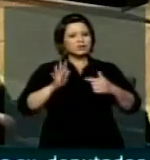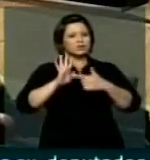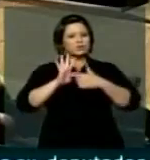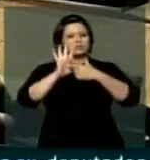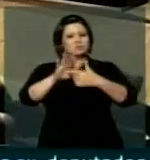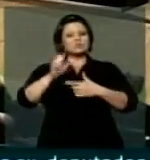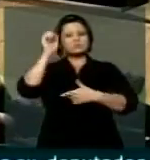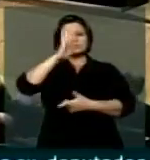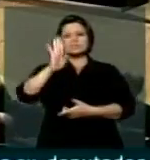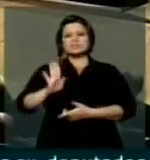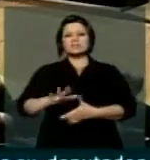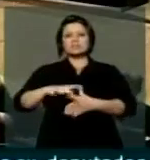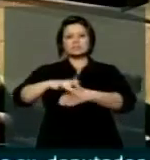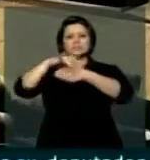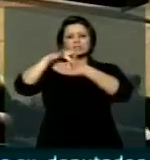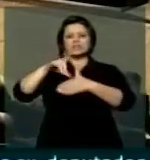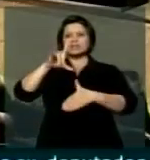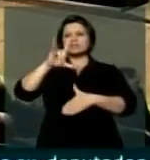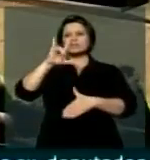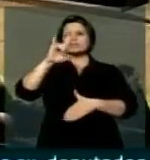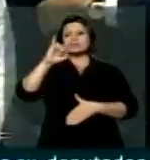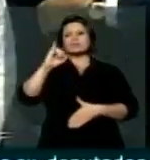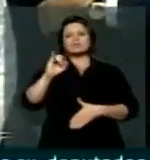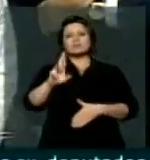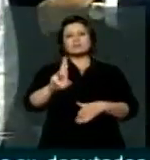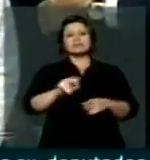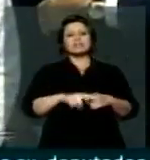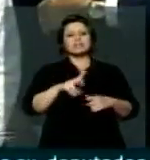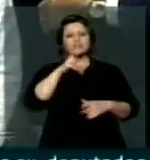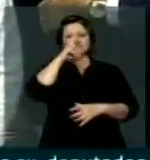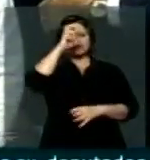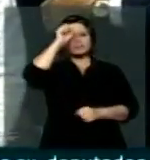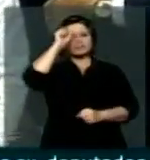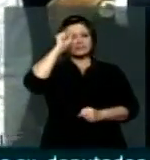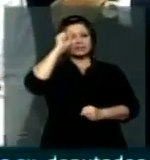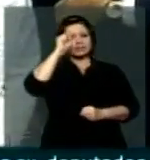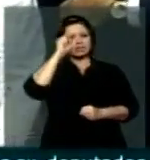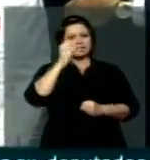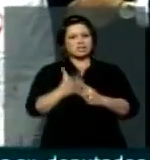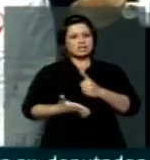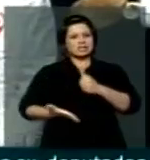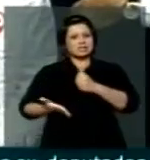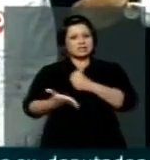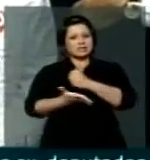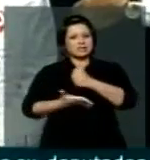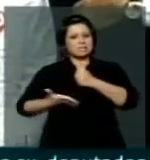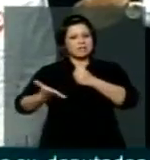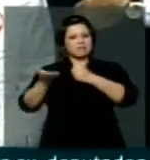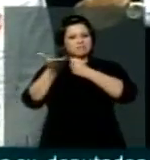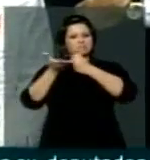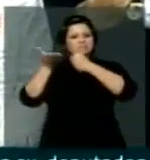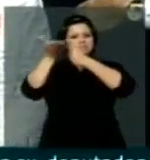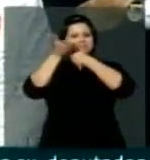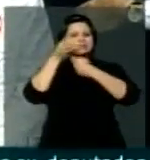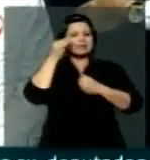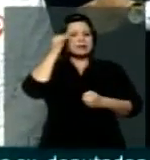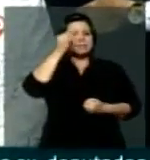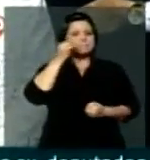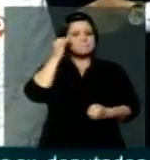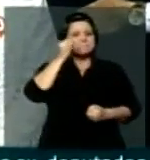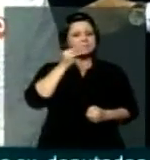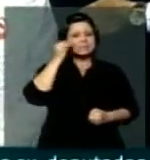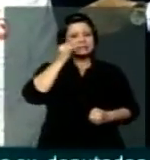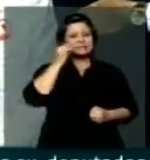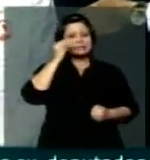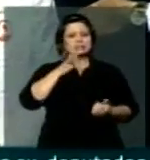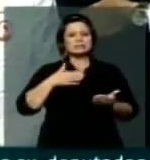o país, uma liderança formada da base, de baixo para cima, experimentado,